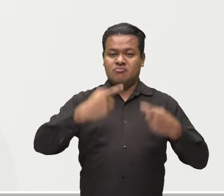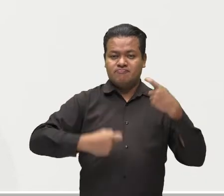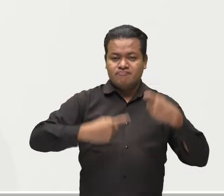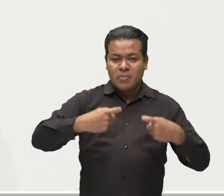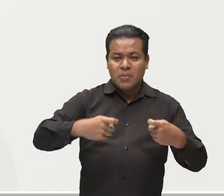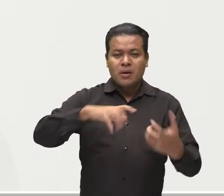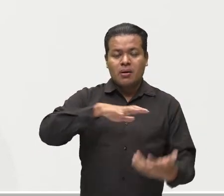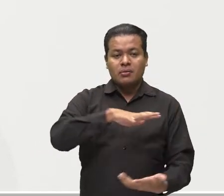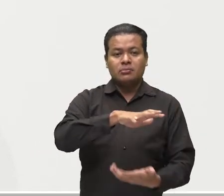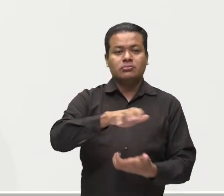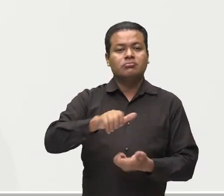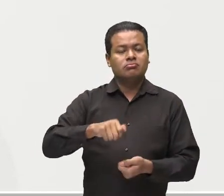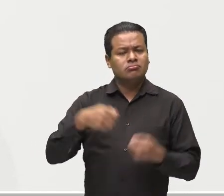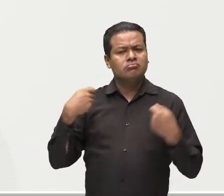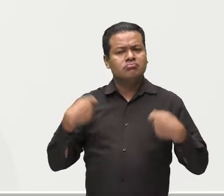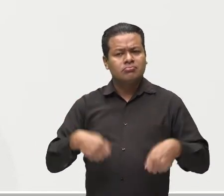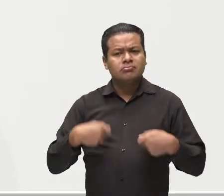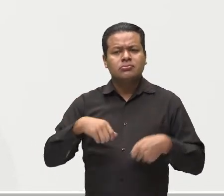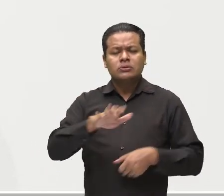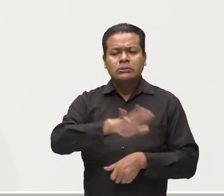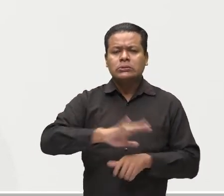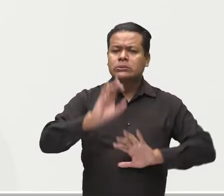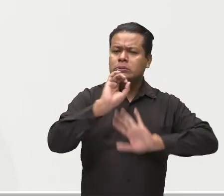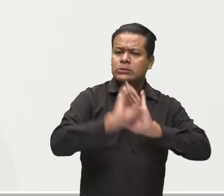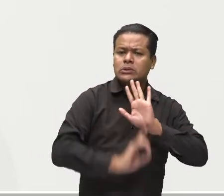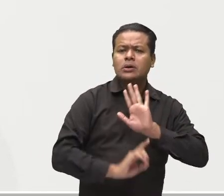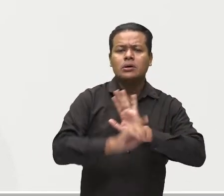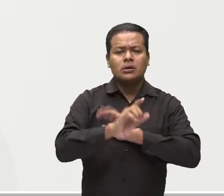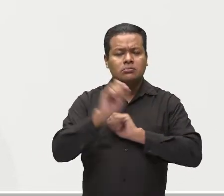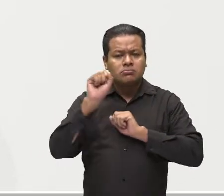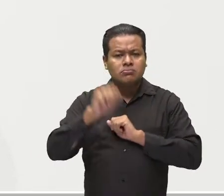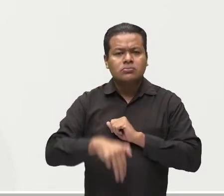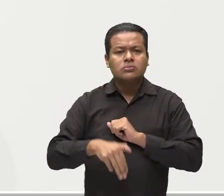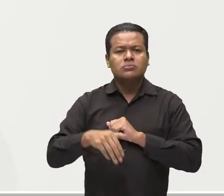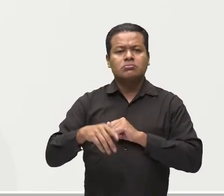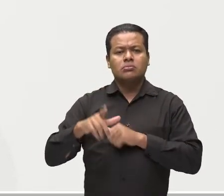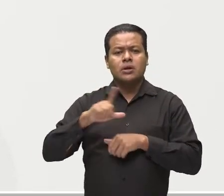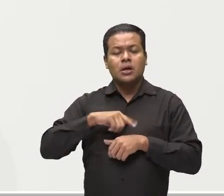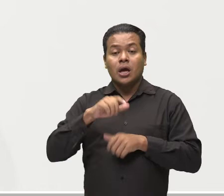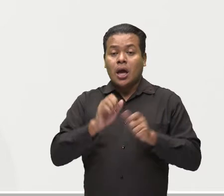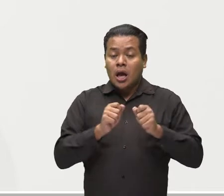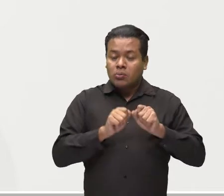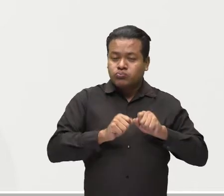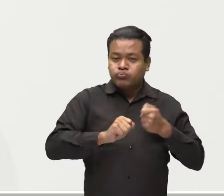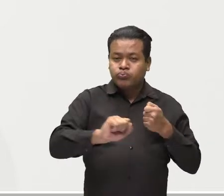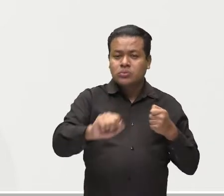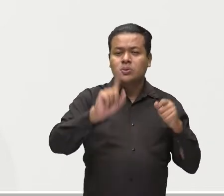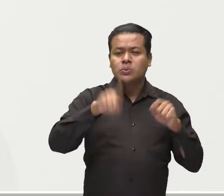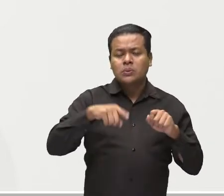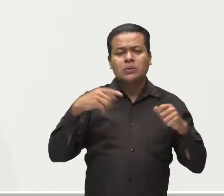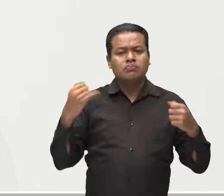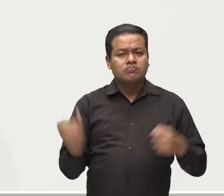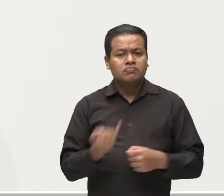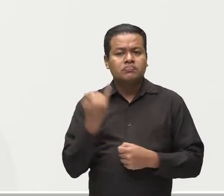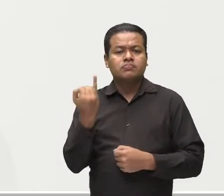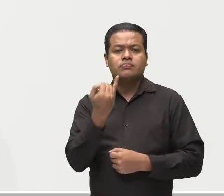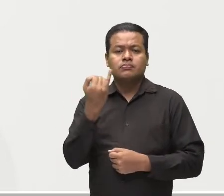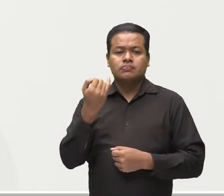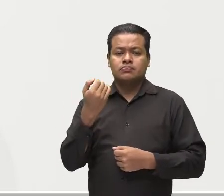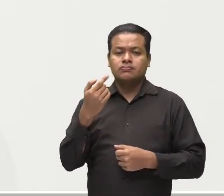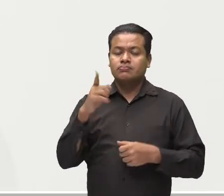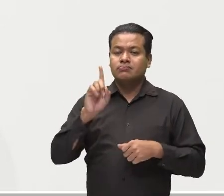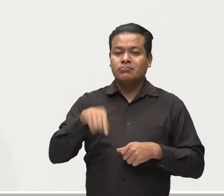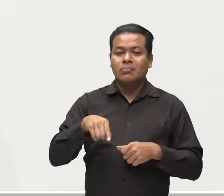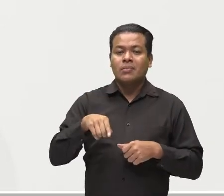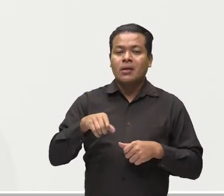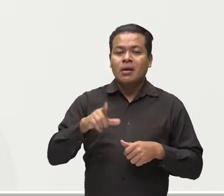ocupar aqueles territórios, têm que ter direito àquelas áreas lá, consideram a expansão do território como sendo necessária, né?